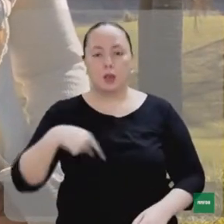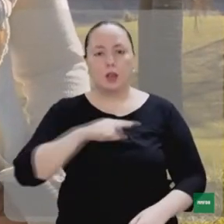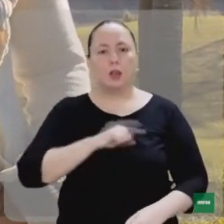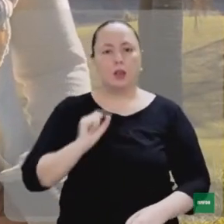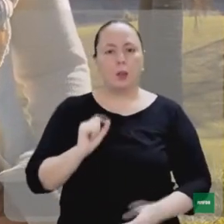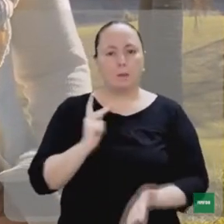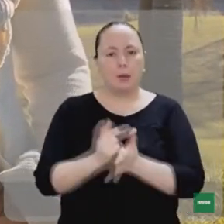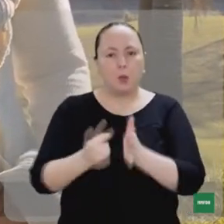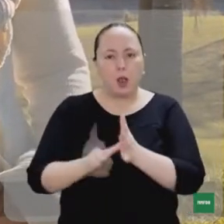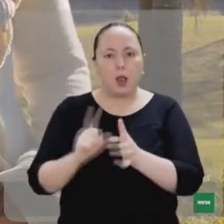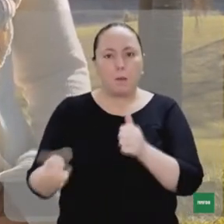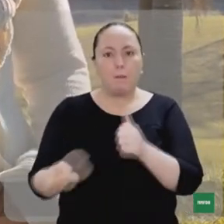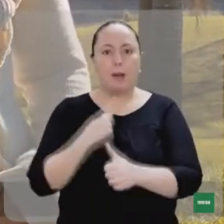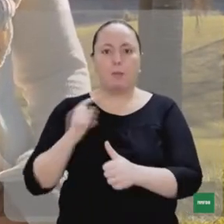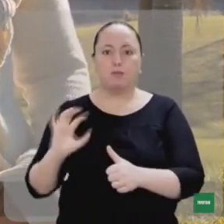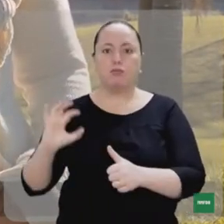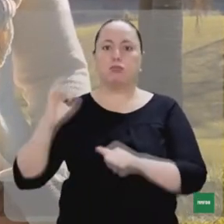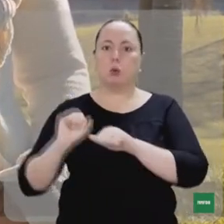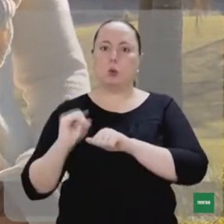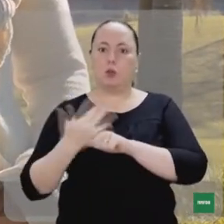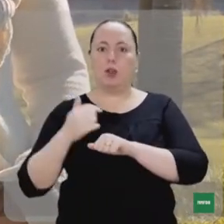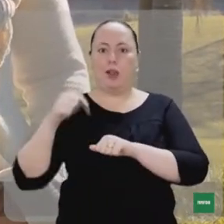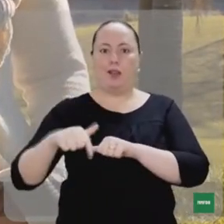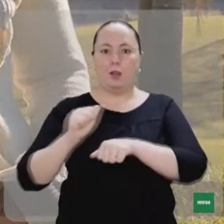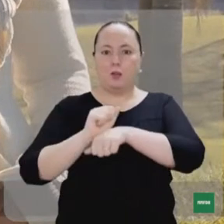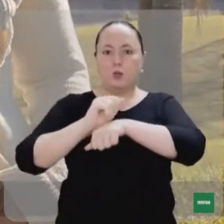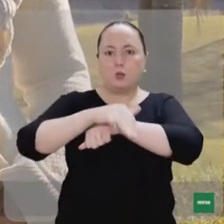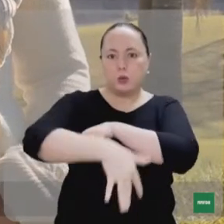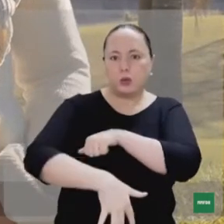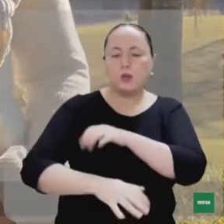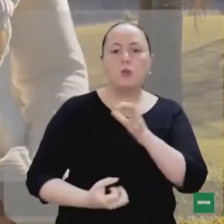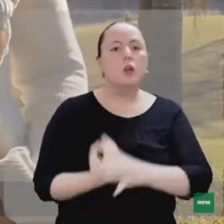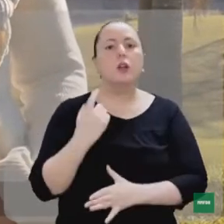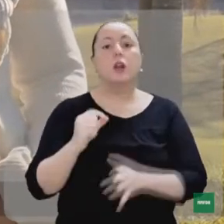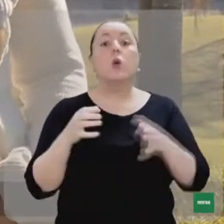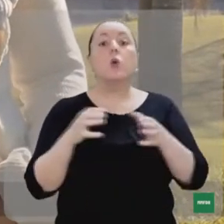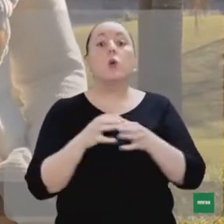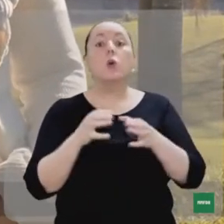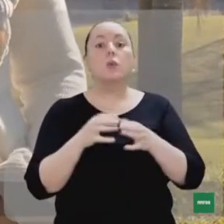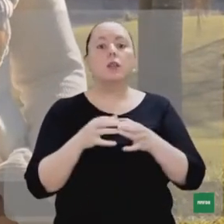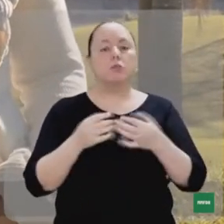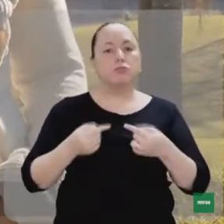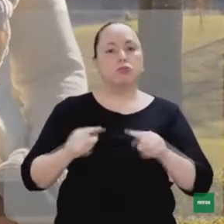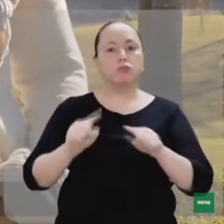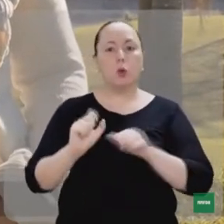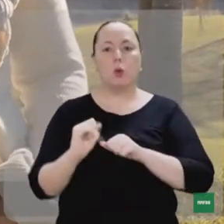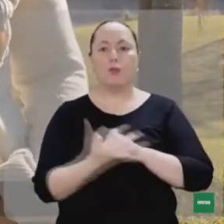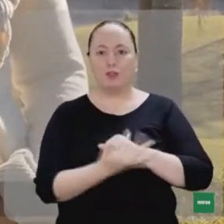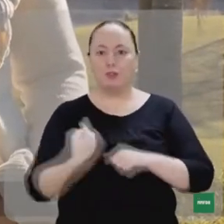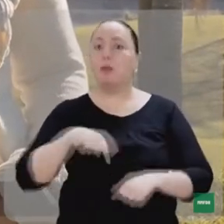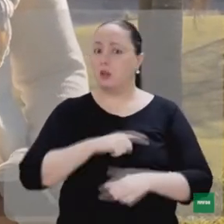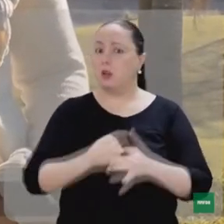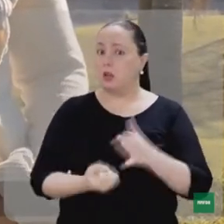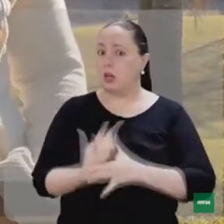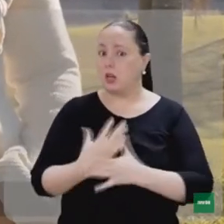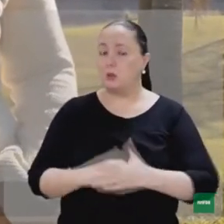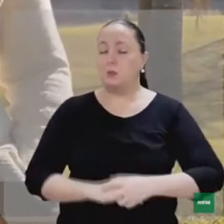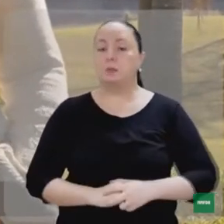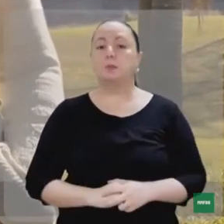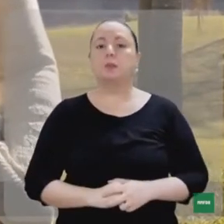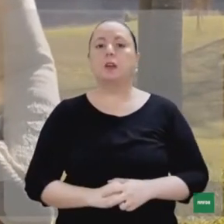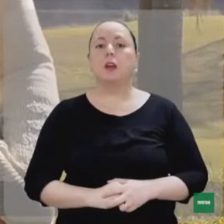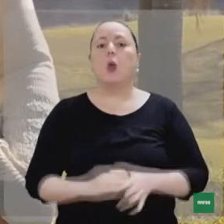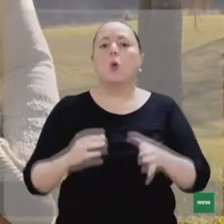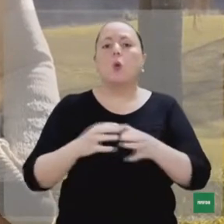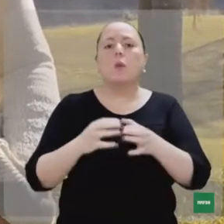2020, mesmo antes do primeiro caso em Foz do Iguaçu, foi criado o Comitê de Enfrentamento à Covid. A